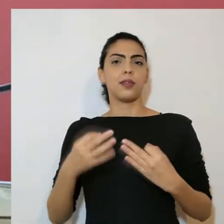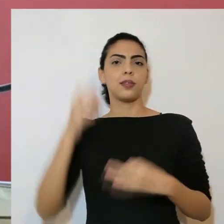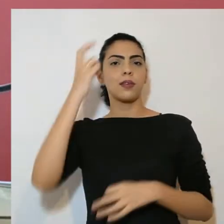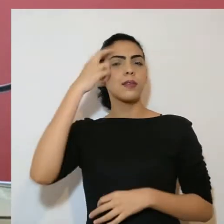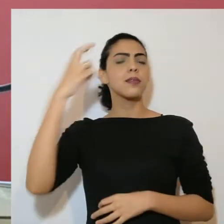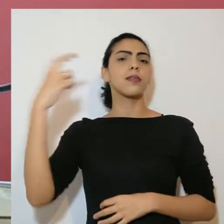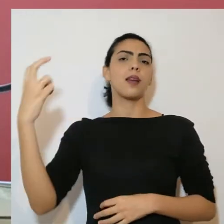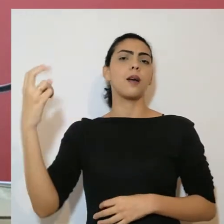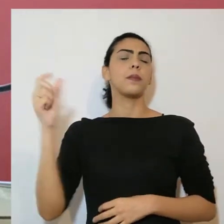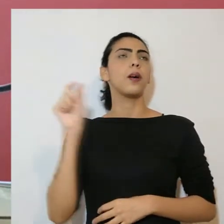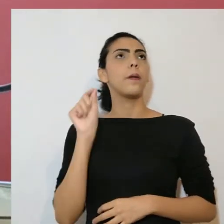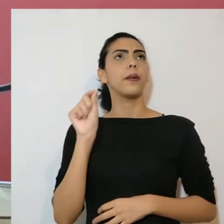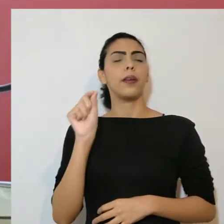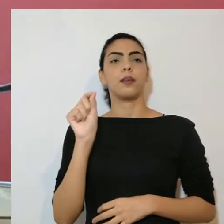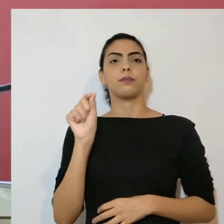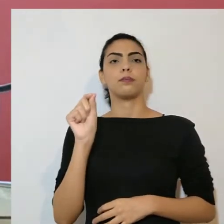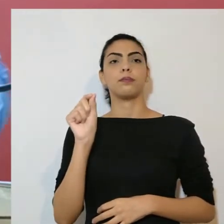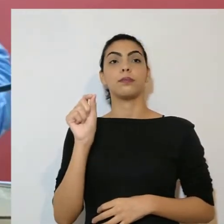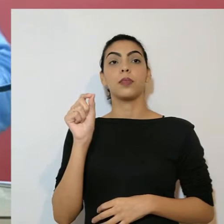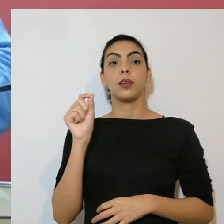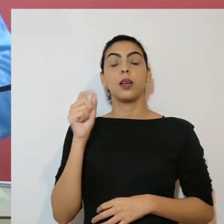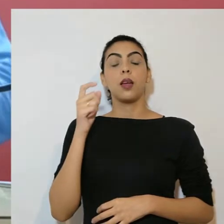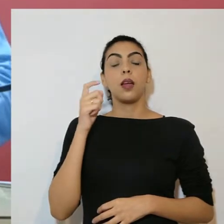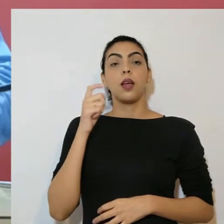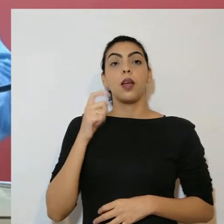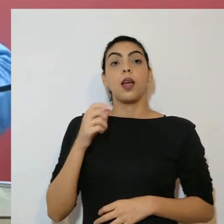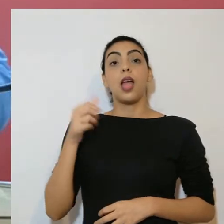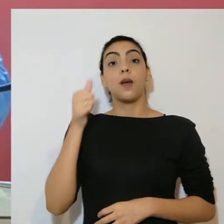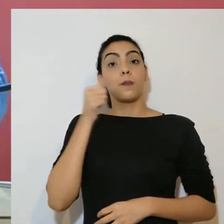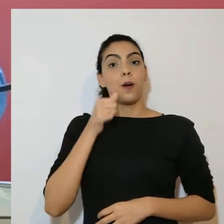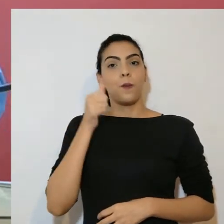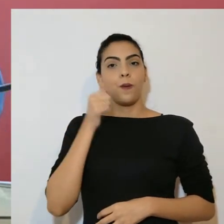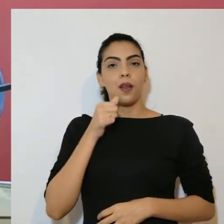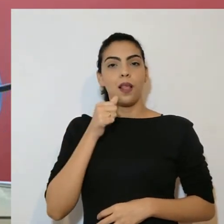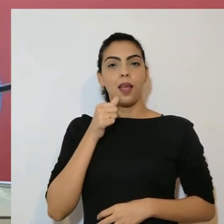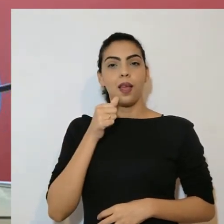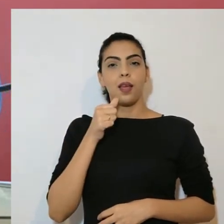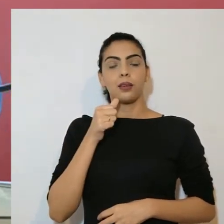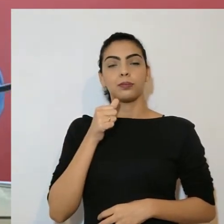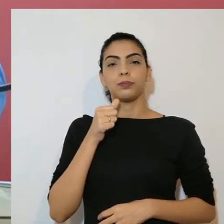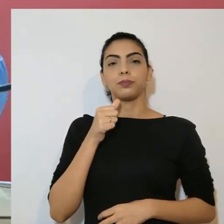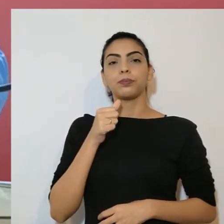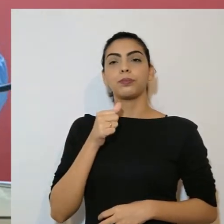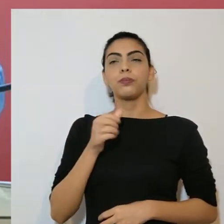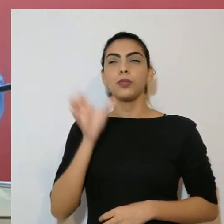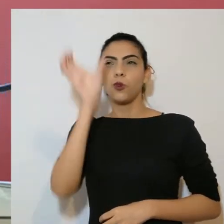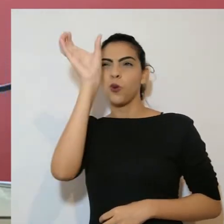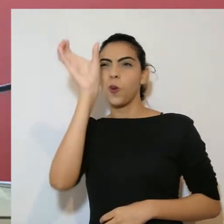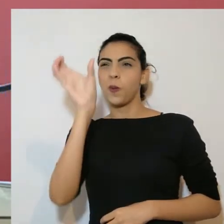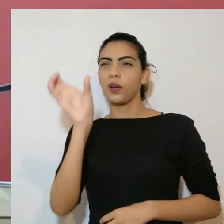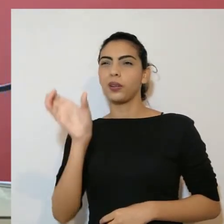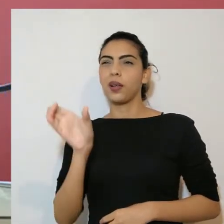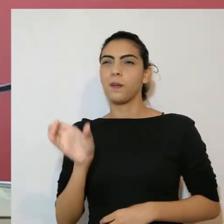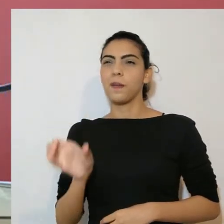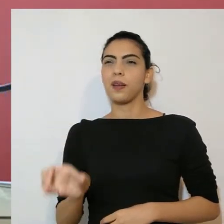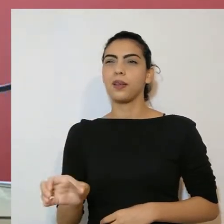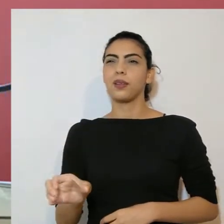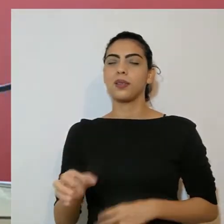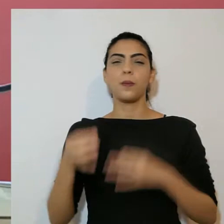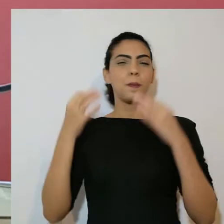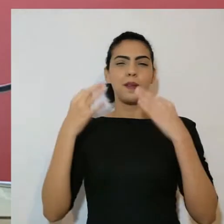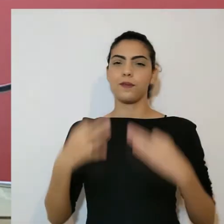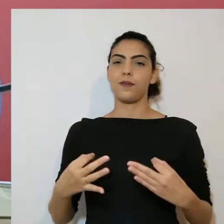prudente? A ideia aqui é de uma mulher com um caráter nobre, uma mulher comprometida com